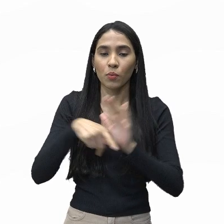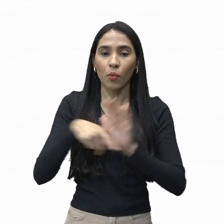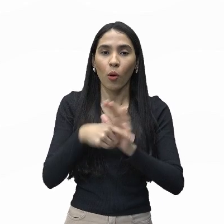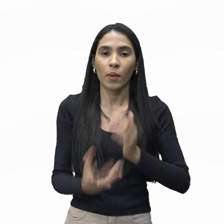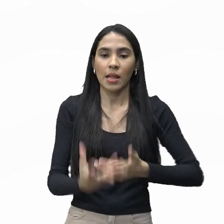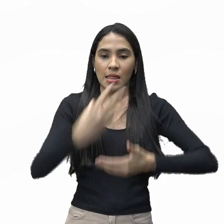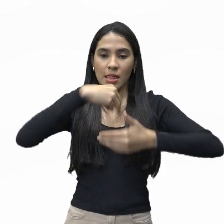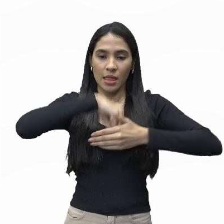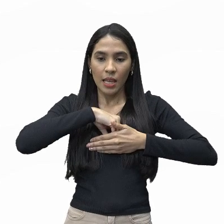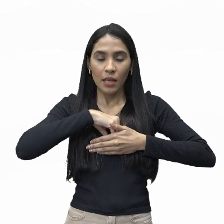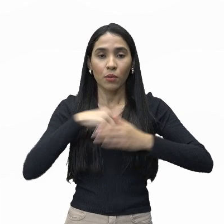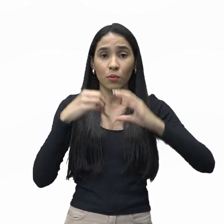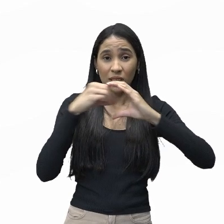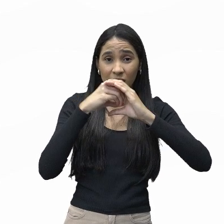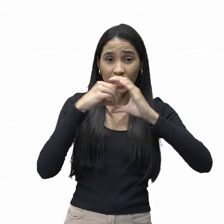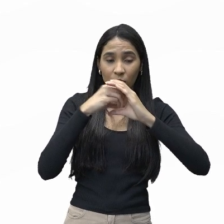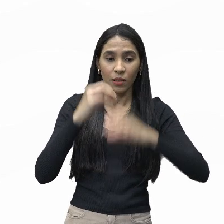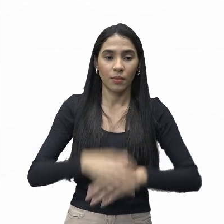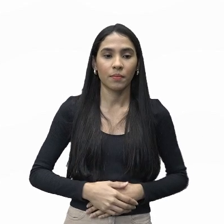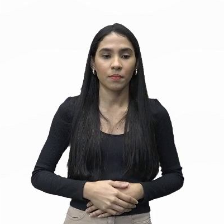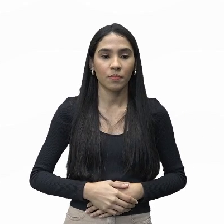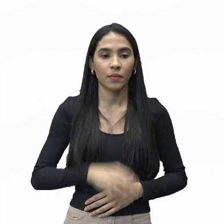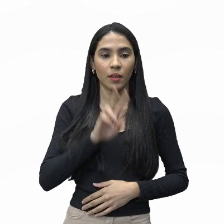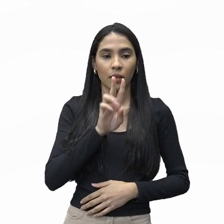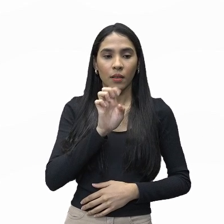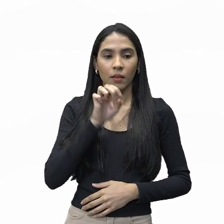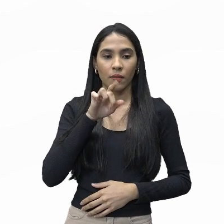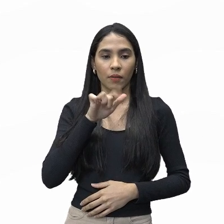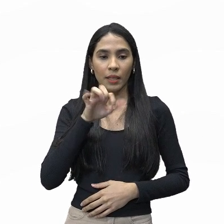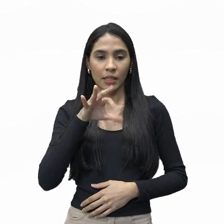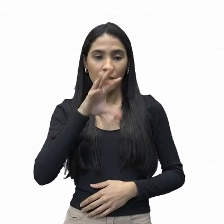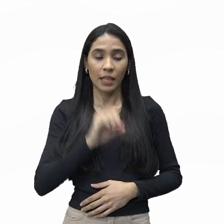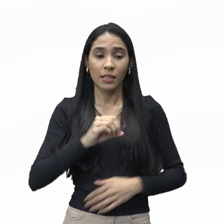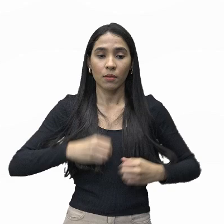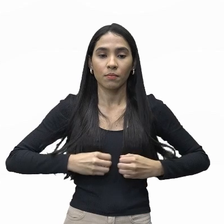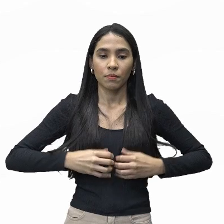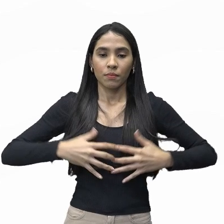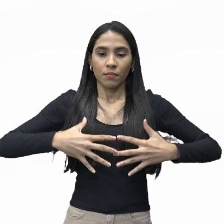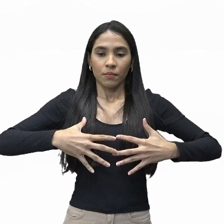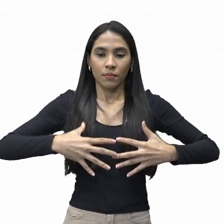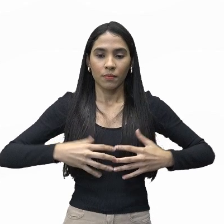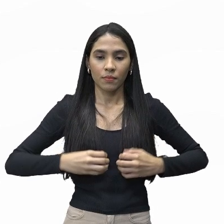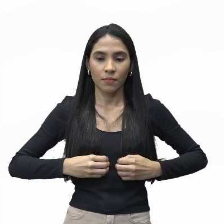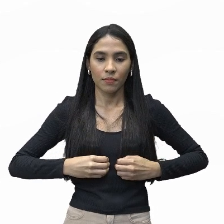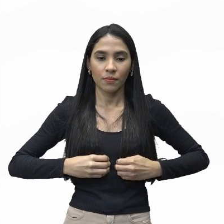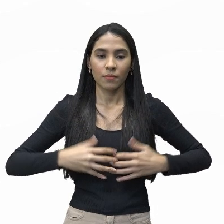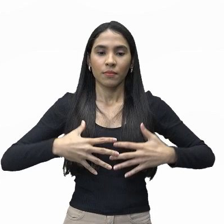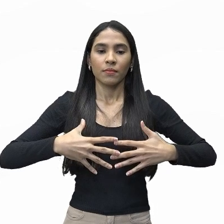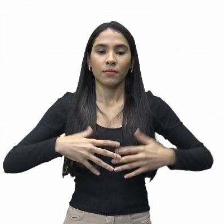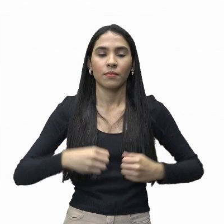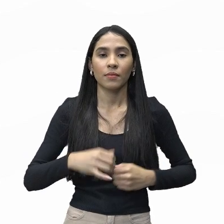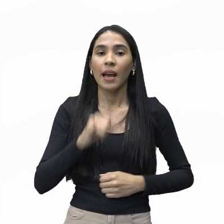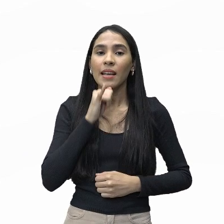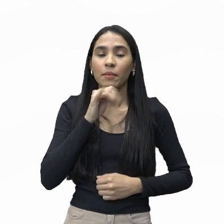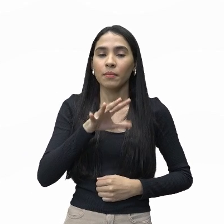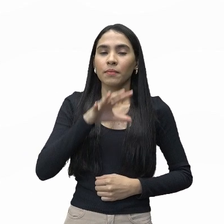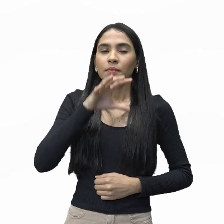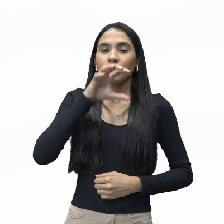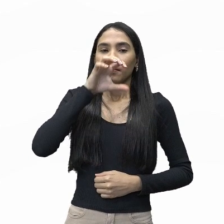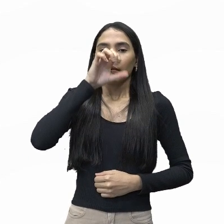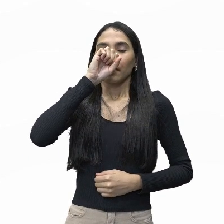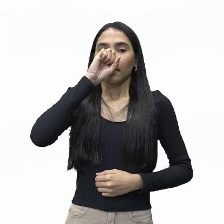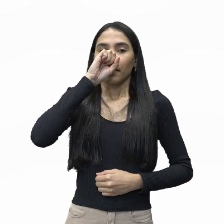das células, a nível celular. E a ventilação pulmonar é o processo de entrada e saída de ar dos pulmões, né? Aquele ato de